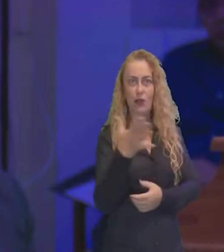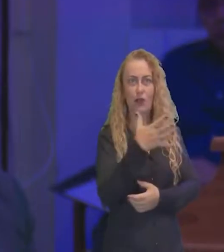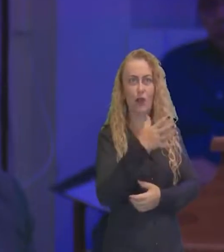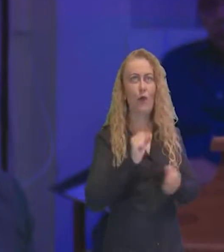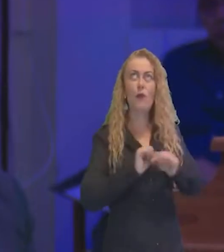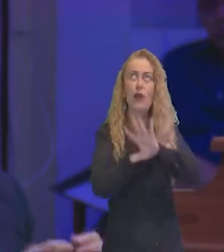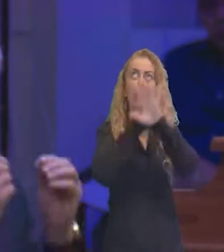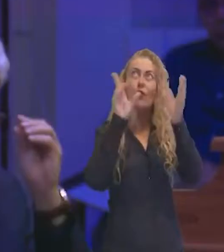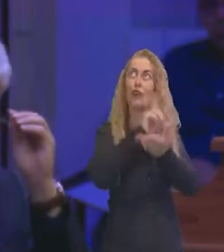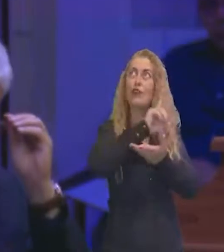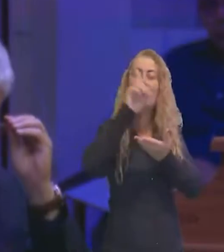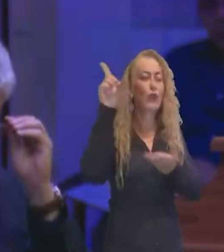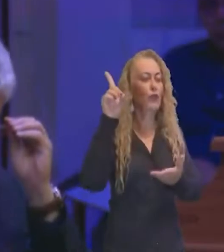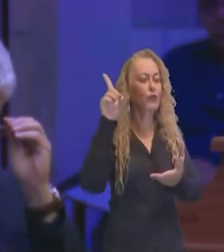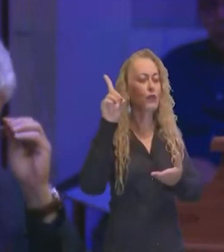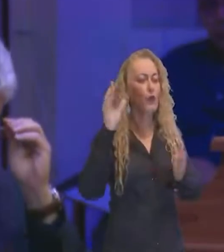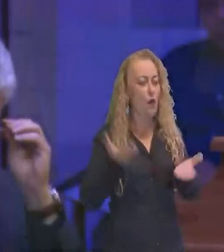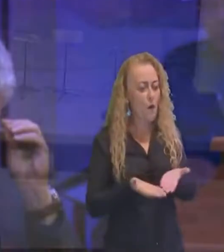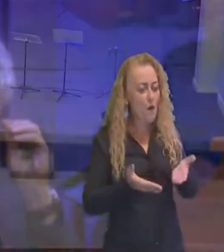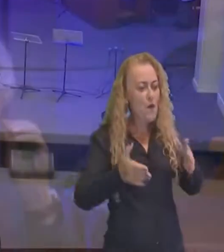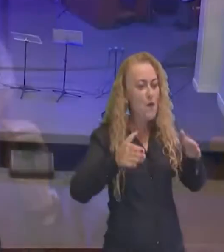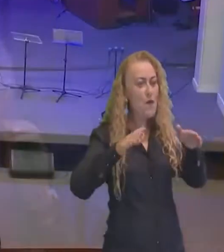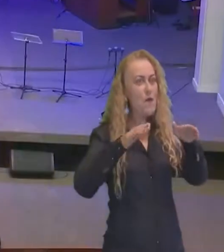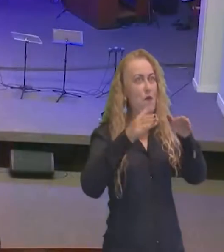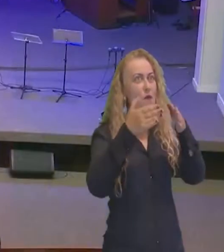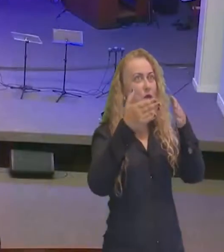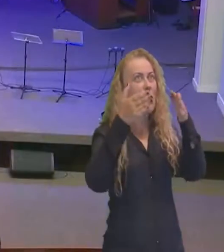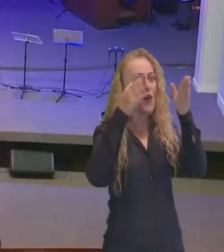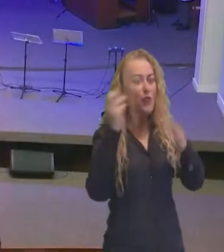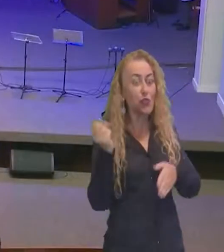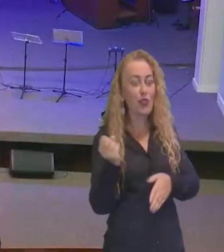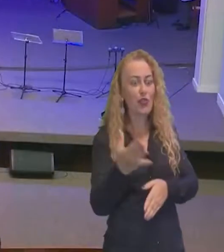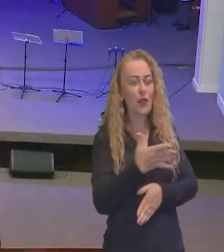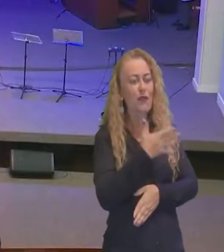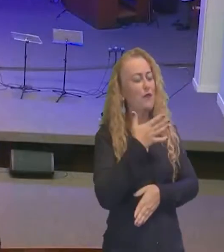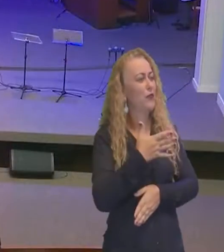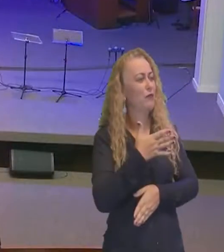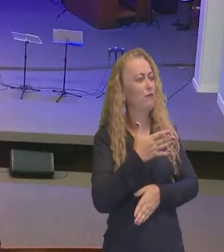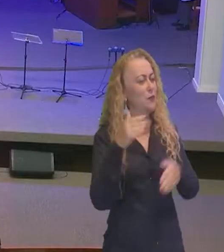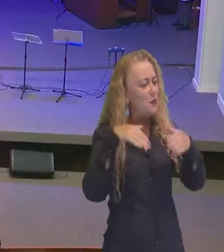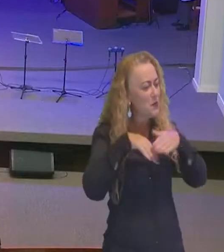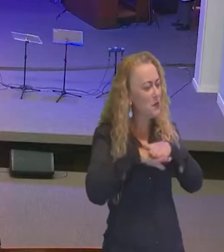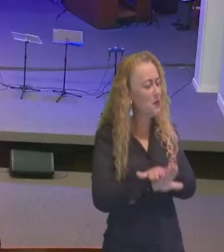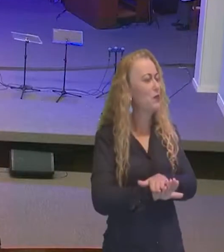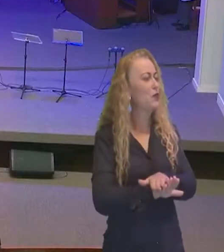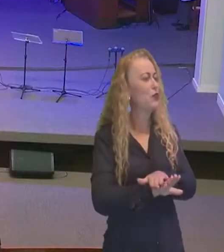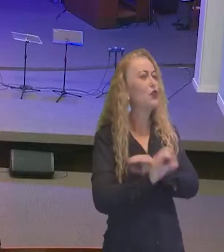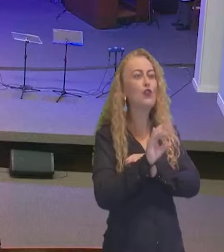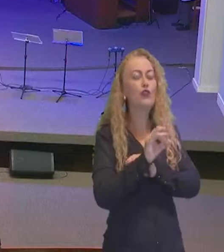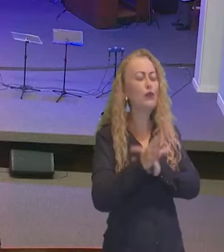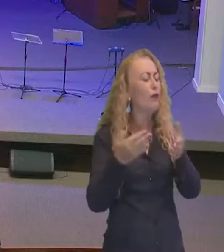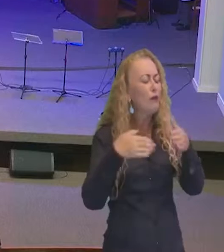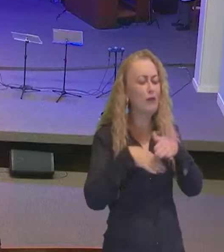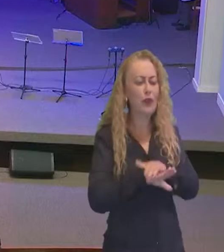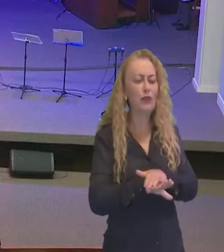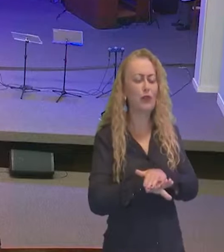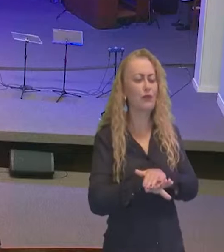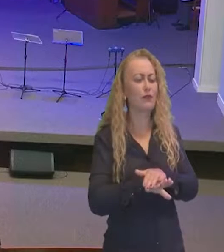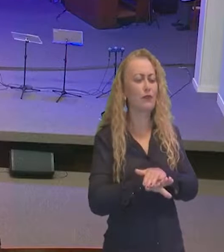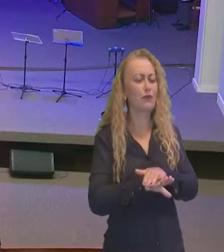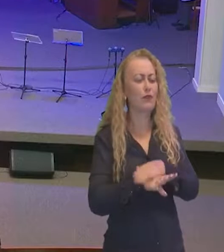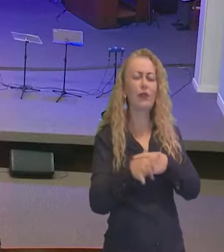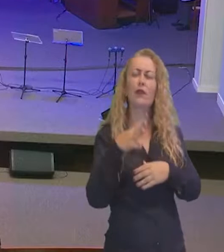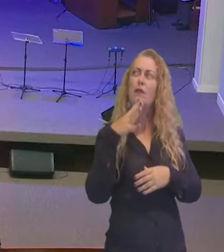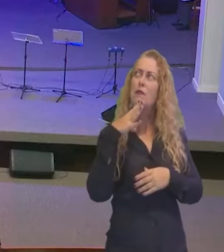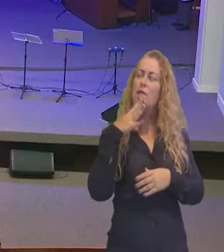glória de Deus. O que é que eu faço, pastor? Você vai reconhecer, você vai ser humilde, apenas isso. Vai reconhecer, você vai chegar em